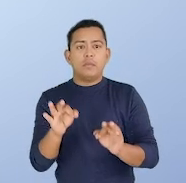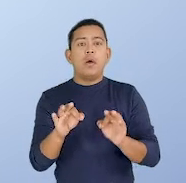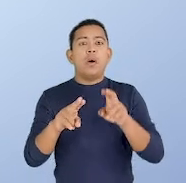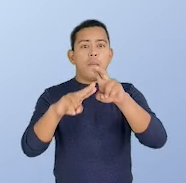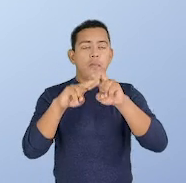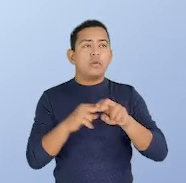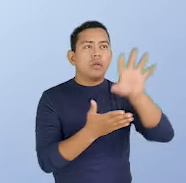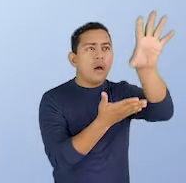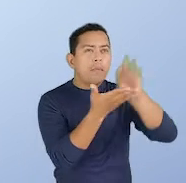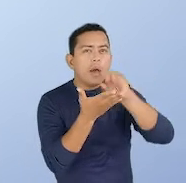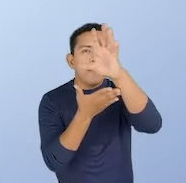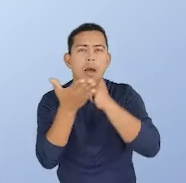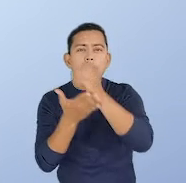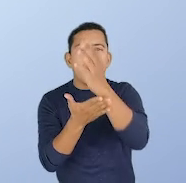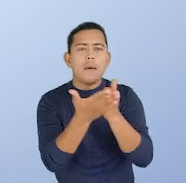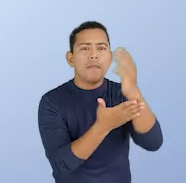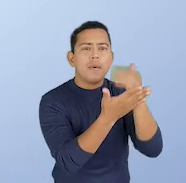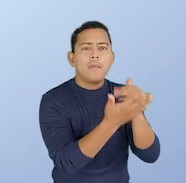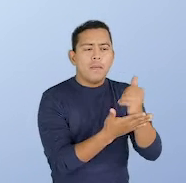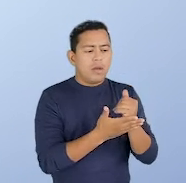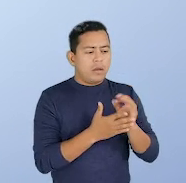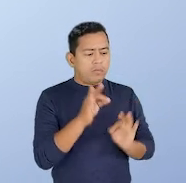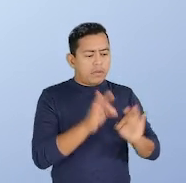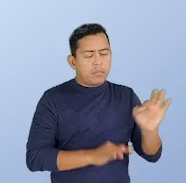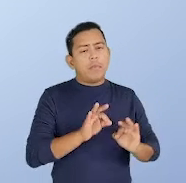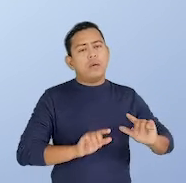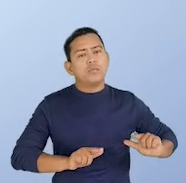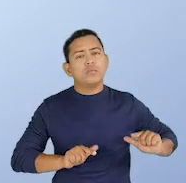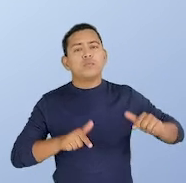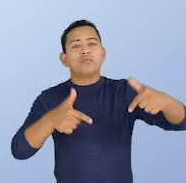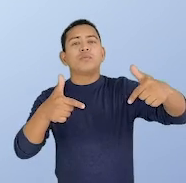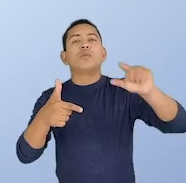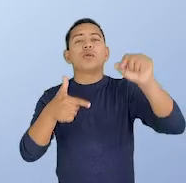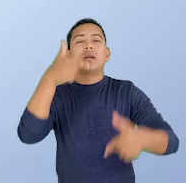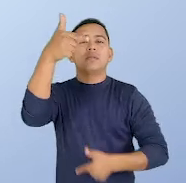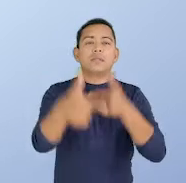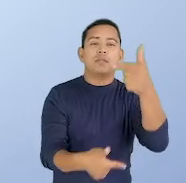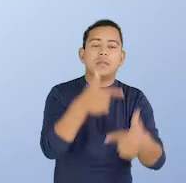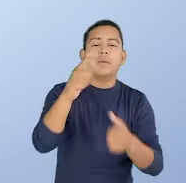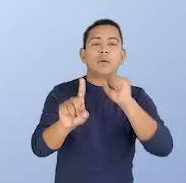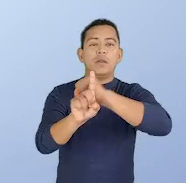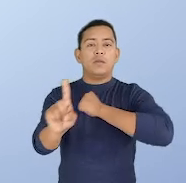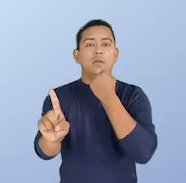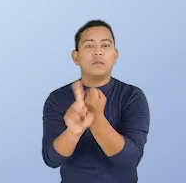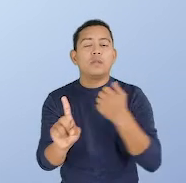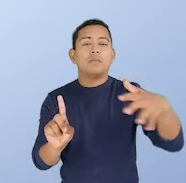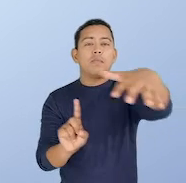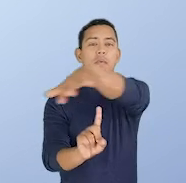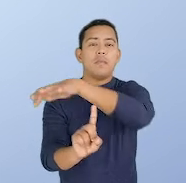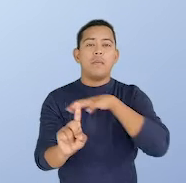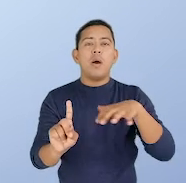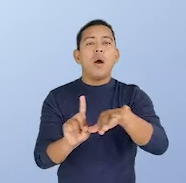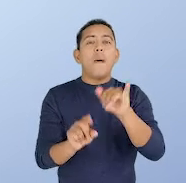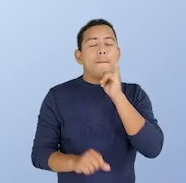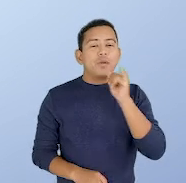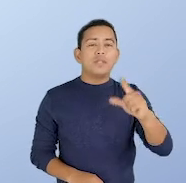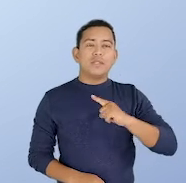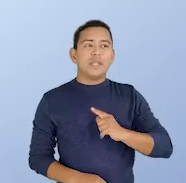do recolhimento de valores pela prestação de serviços judiciais, como custas, taxa